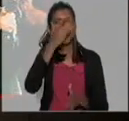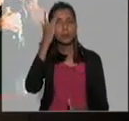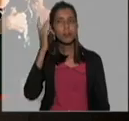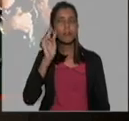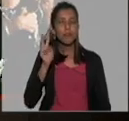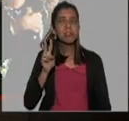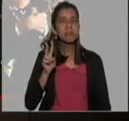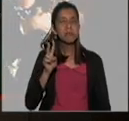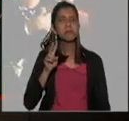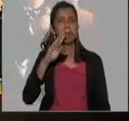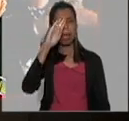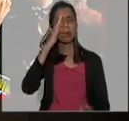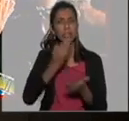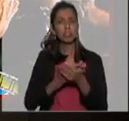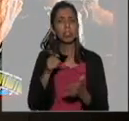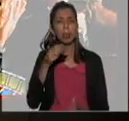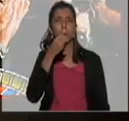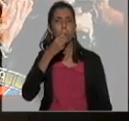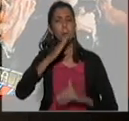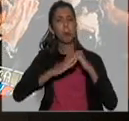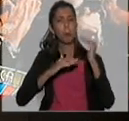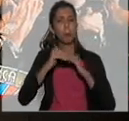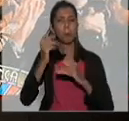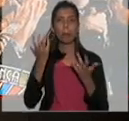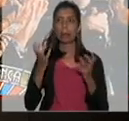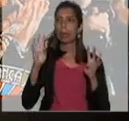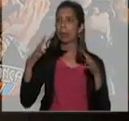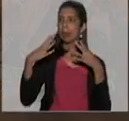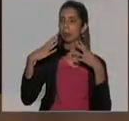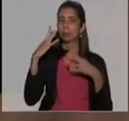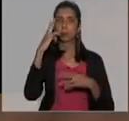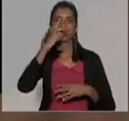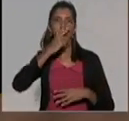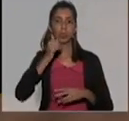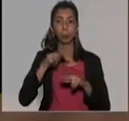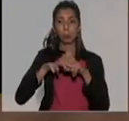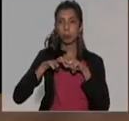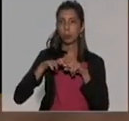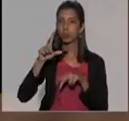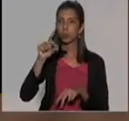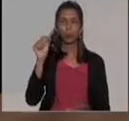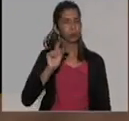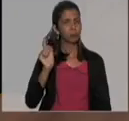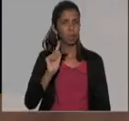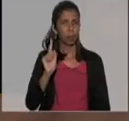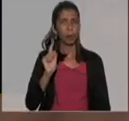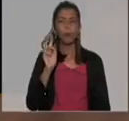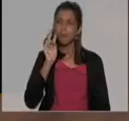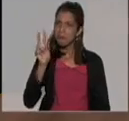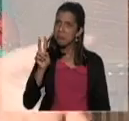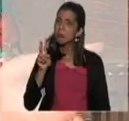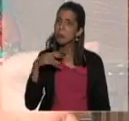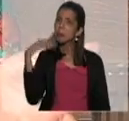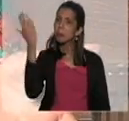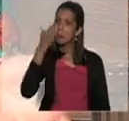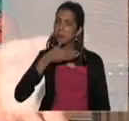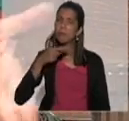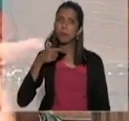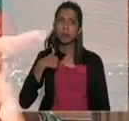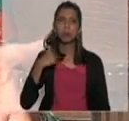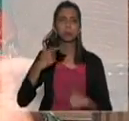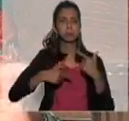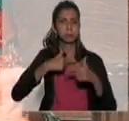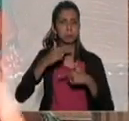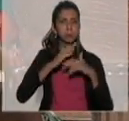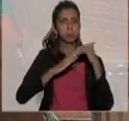a sério não era mais só aquela que quer aparecer na televisão ou aquela que é bonitinha que por isso estão dando papel não de repente eu tava ali comprovando que